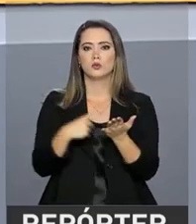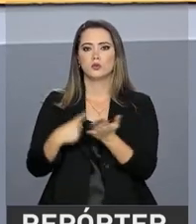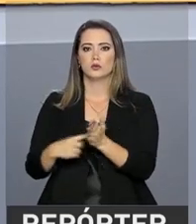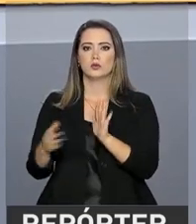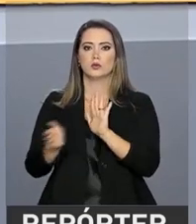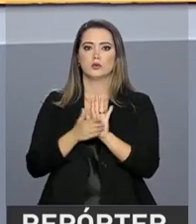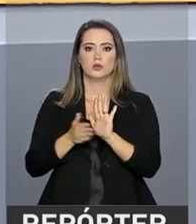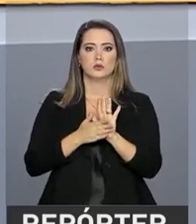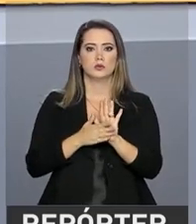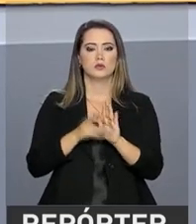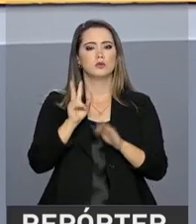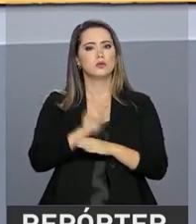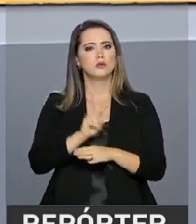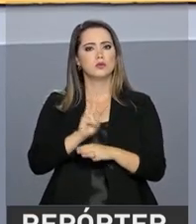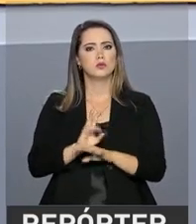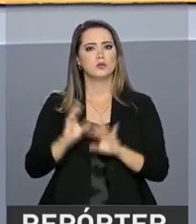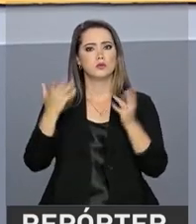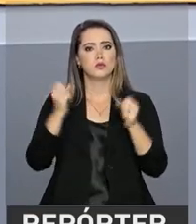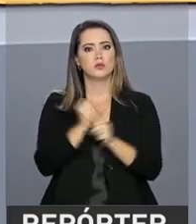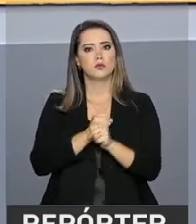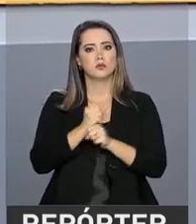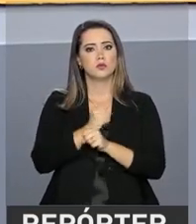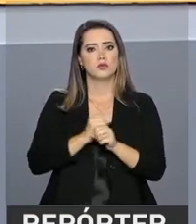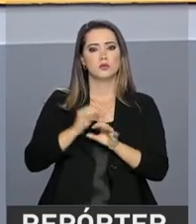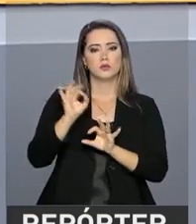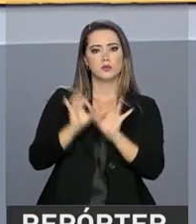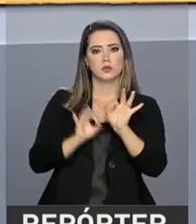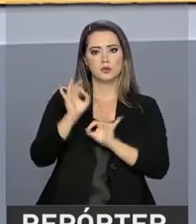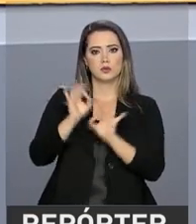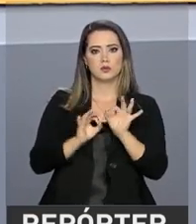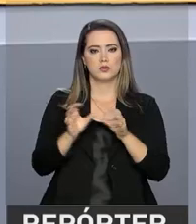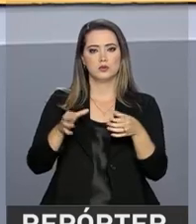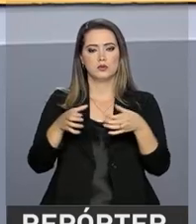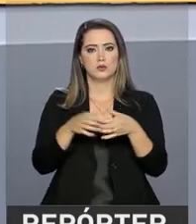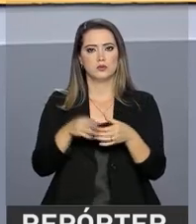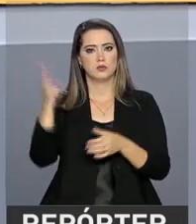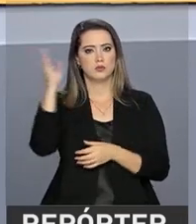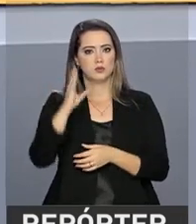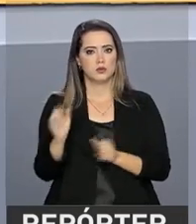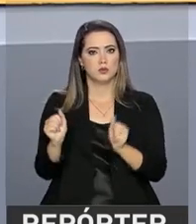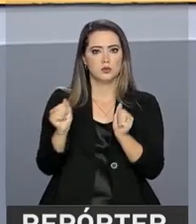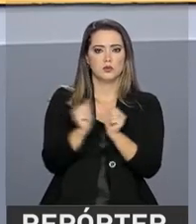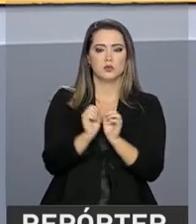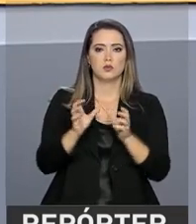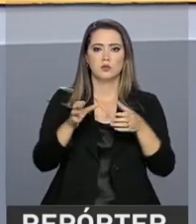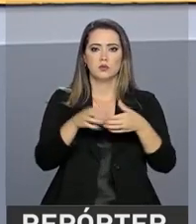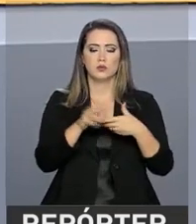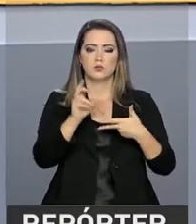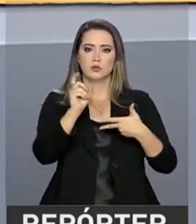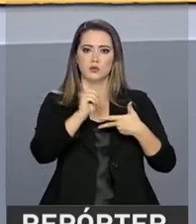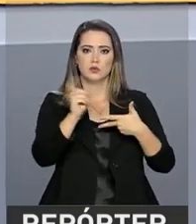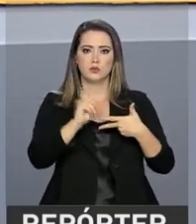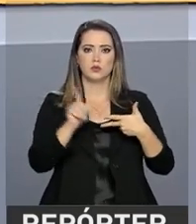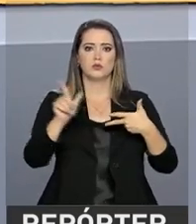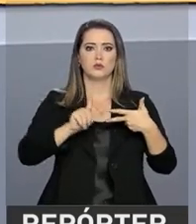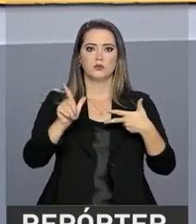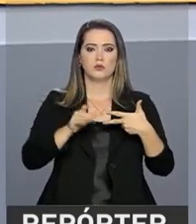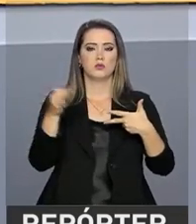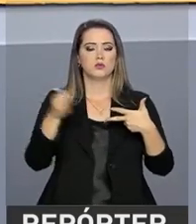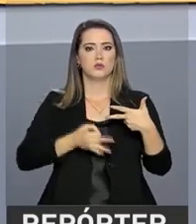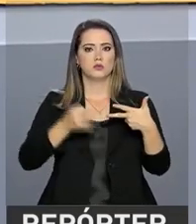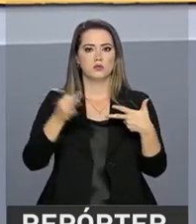propostas que serão defendidas durante este ano pela organização das cooperativas brasileiras junto aos poderes executivo legislativo